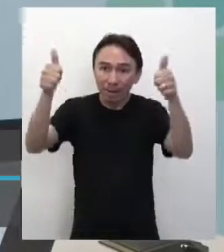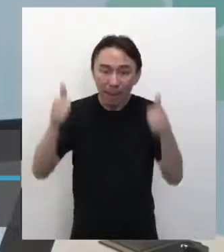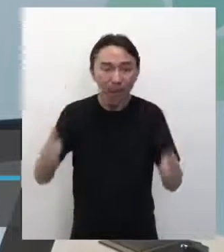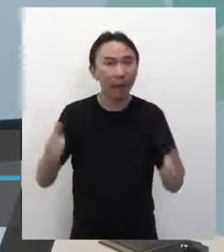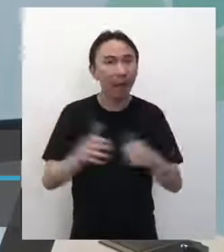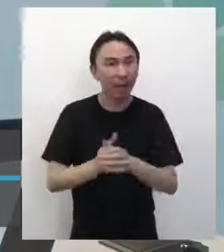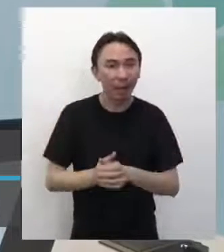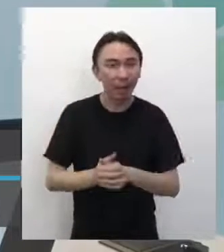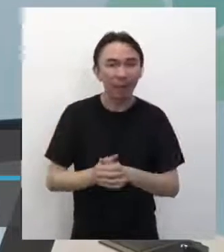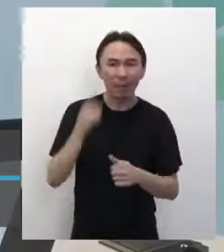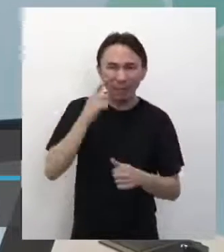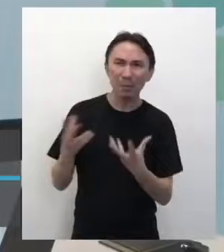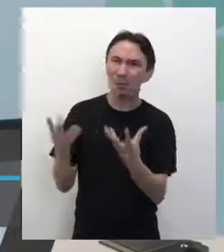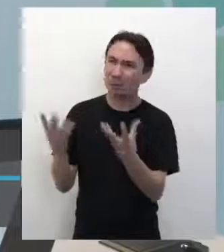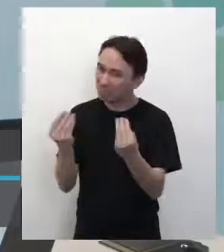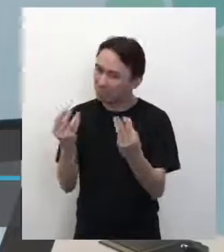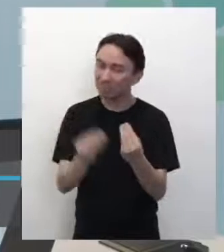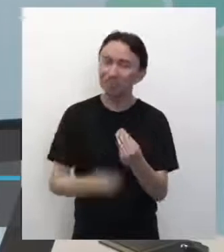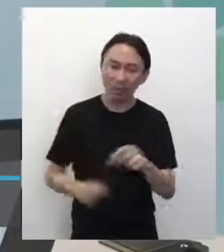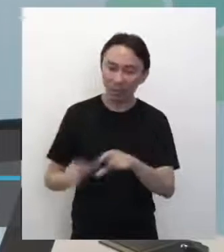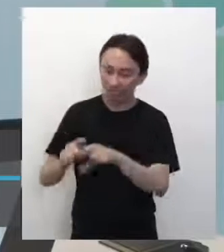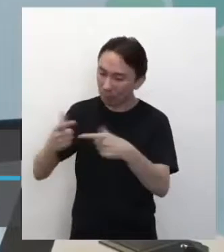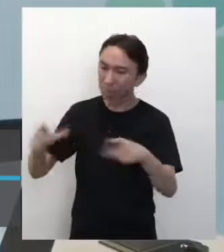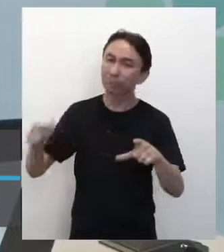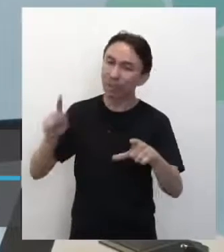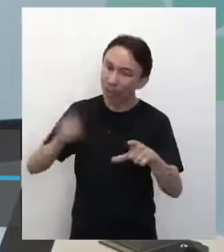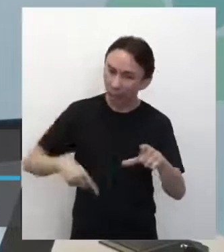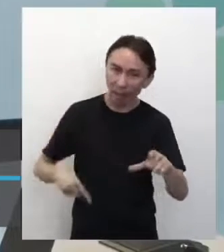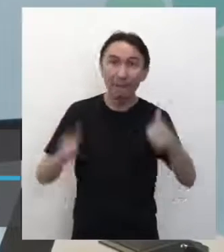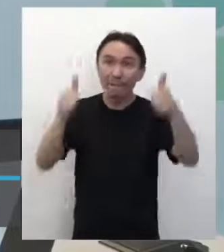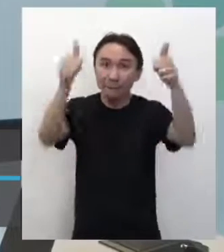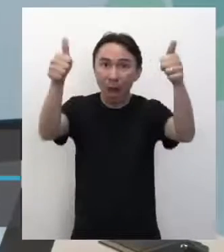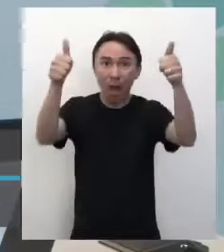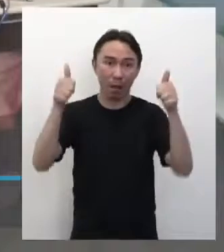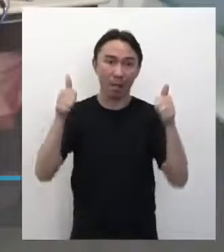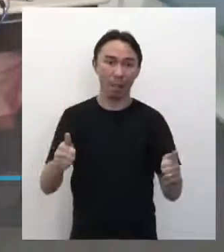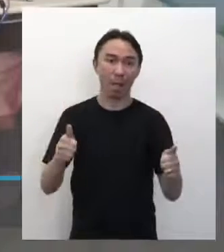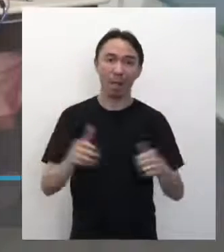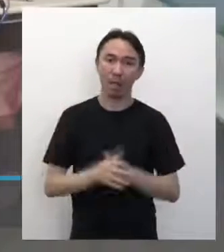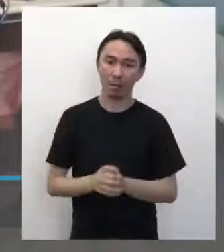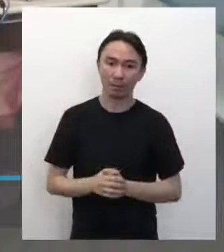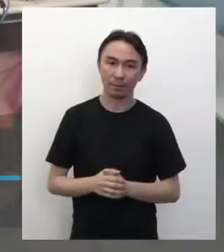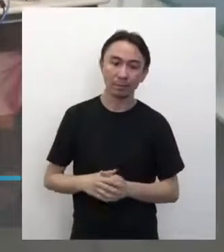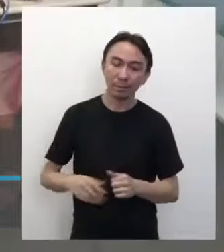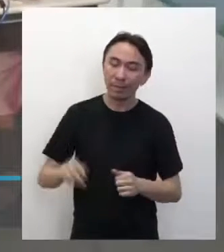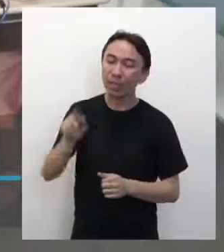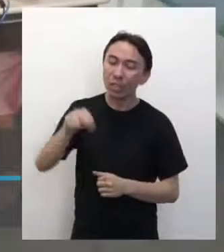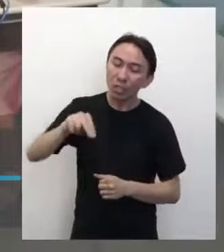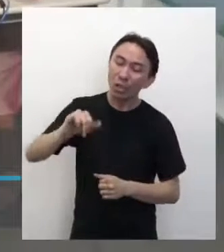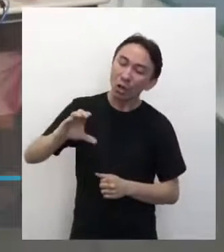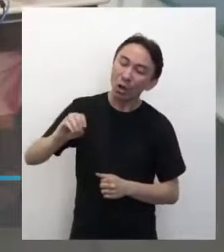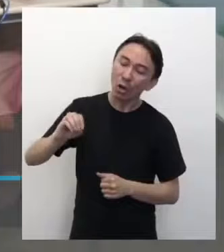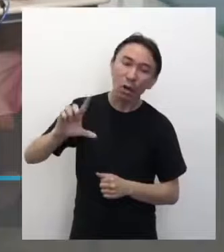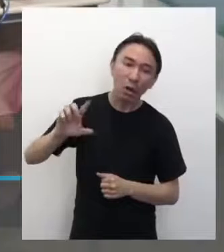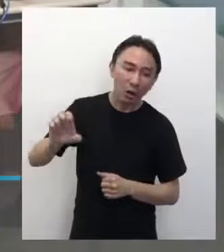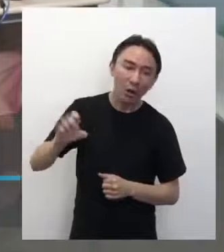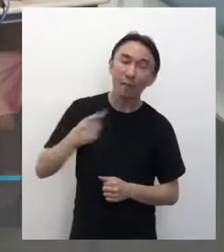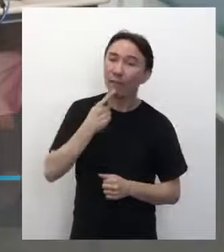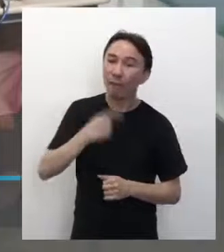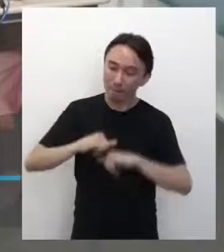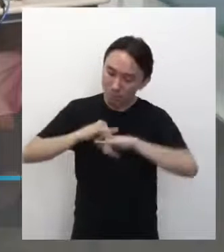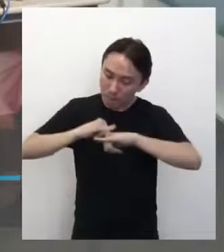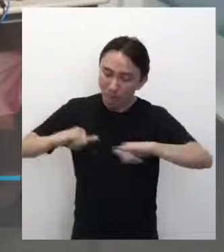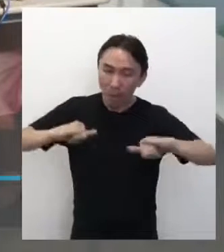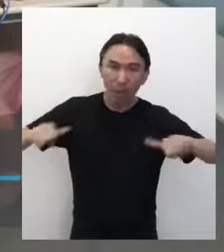nós temos vários comentários falando de cartazes. Vamos mais um pouquinho. A Pro Nicole fala de divulgação por meio de cartazes